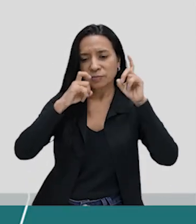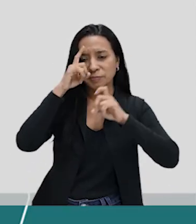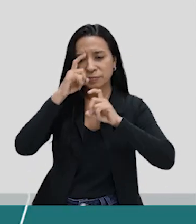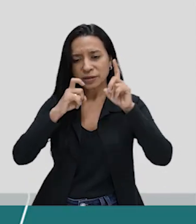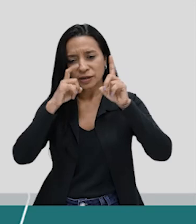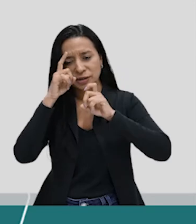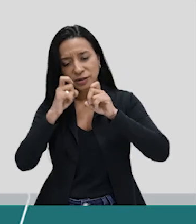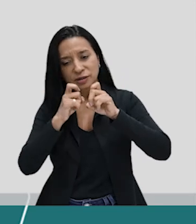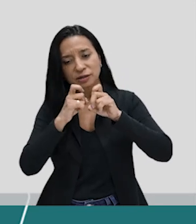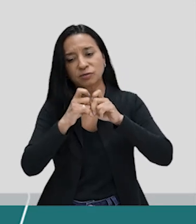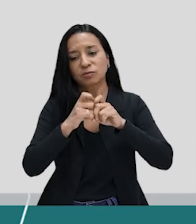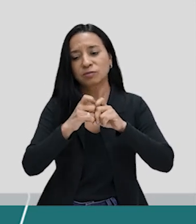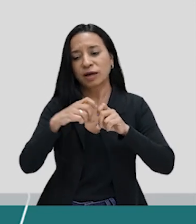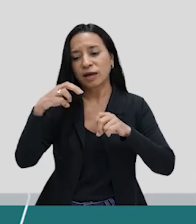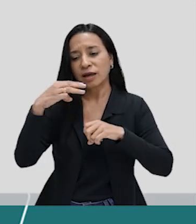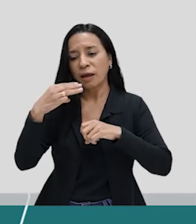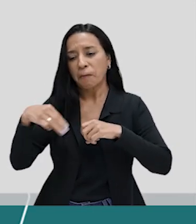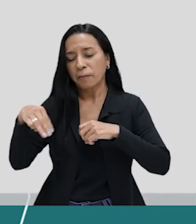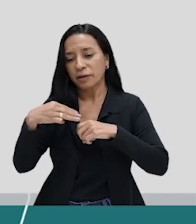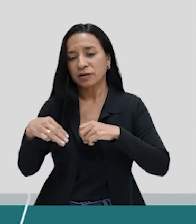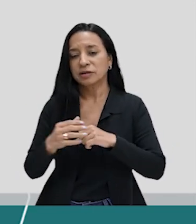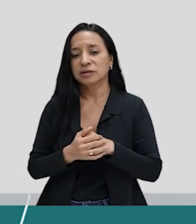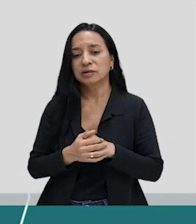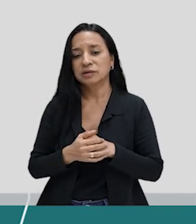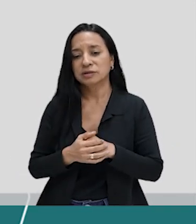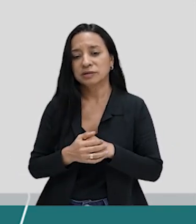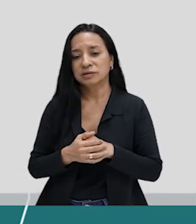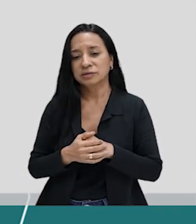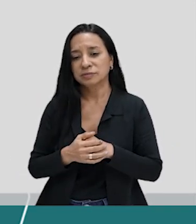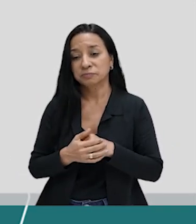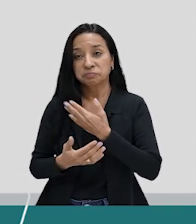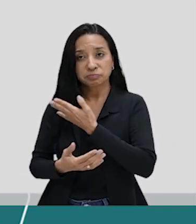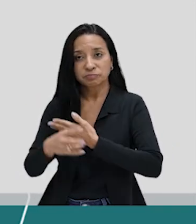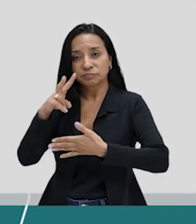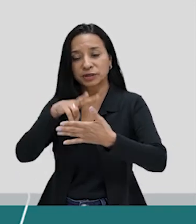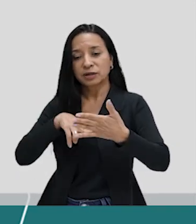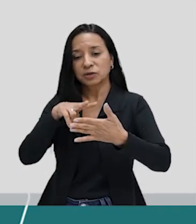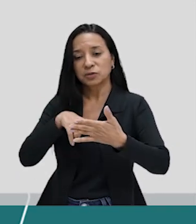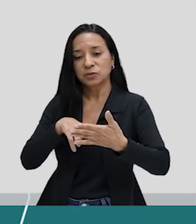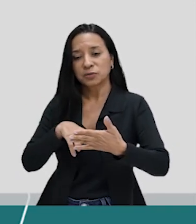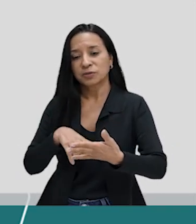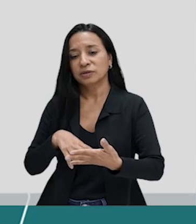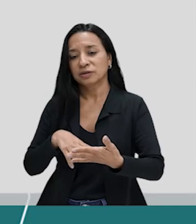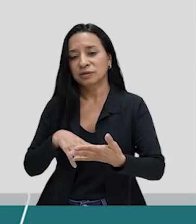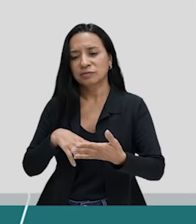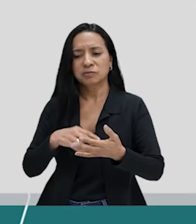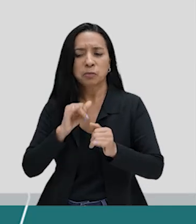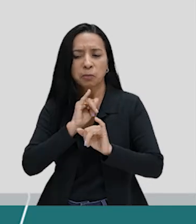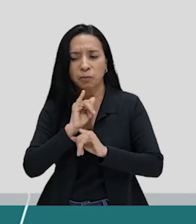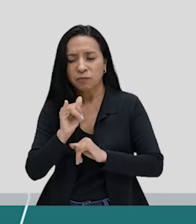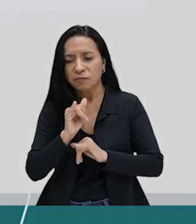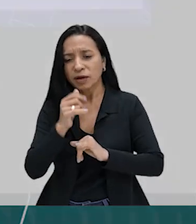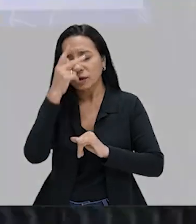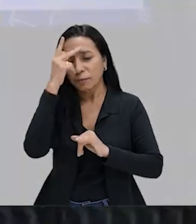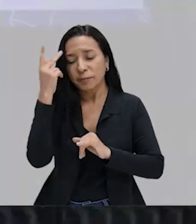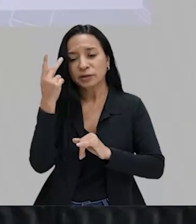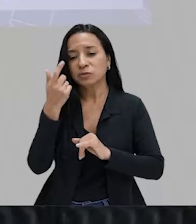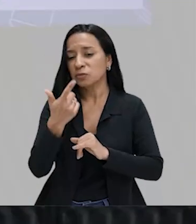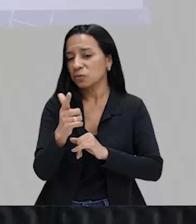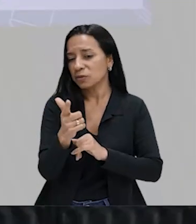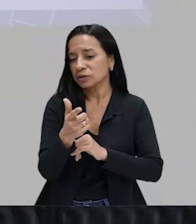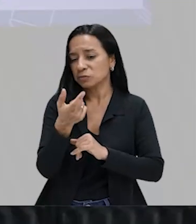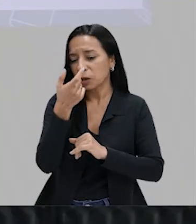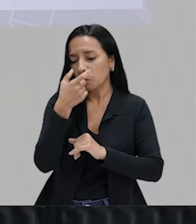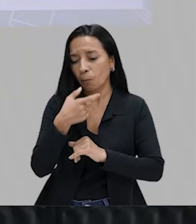de ser esparrosa. Então, quando eu digo que alguém é esparrosa, né? Que alguém não tem discrição, então é um adjetivo que a gente utiliza muito aqui